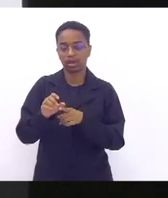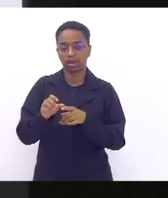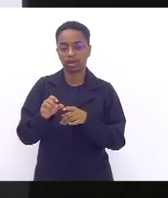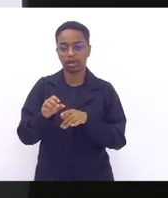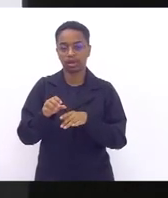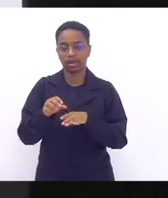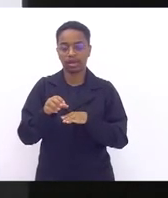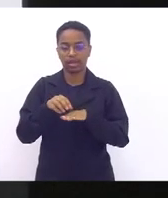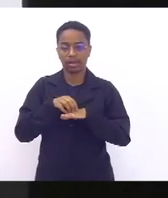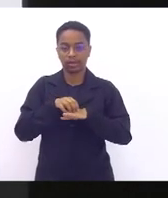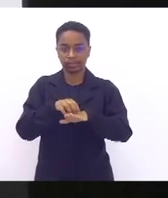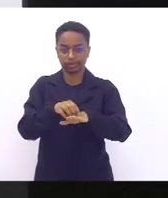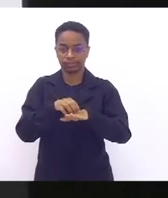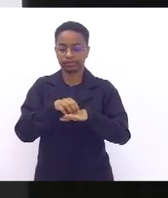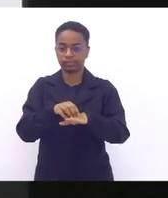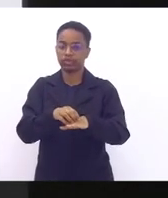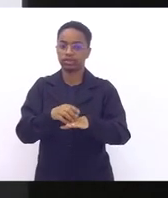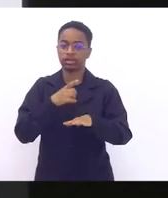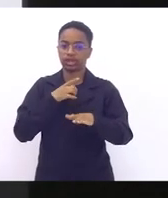Essa unidade móvel